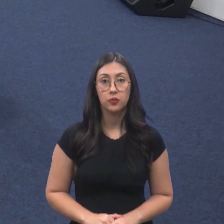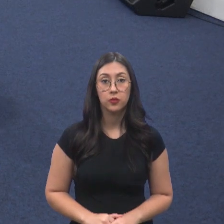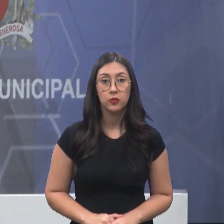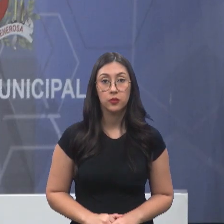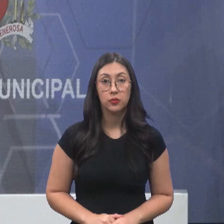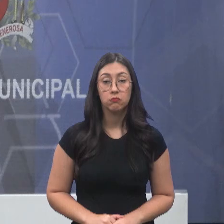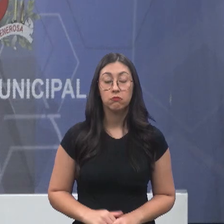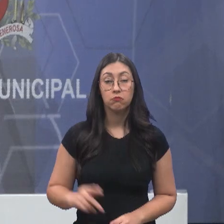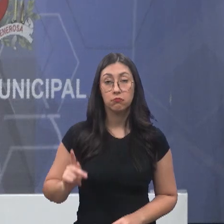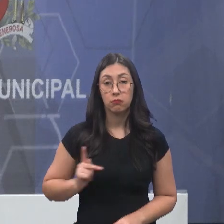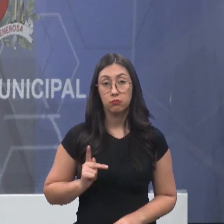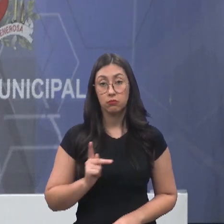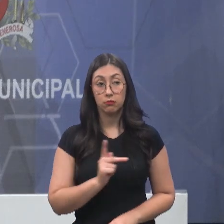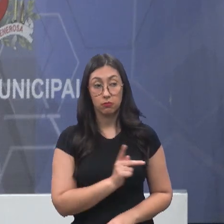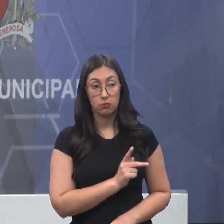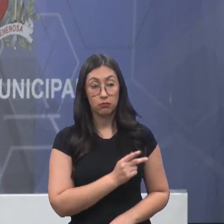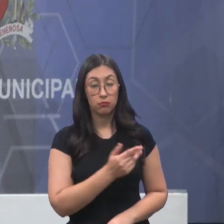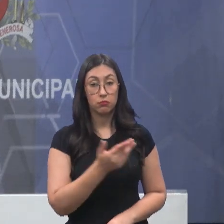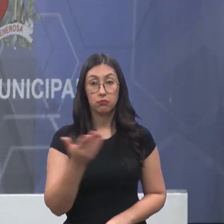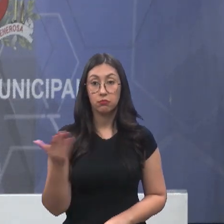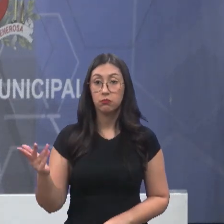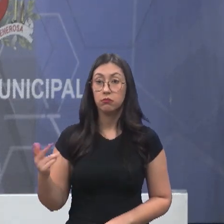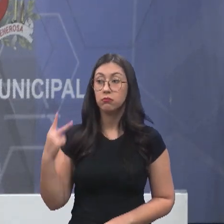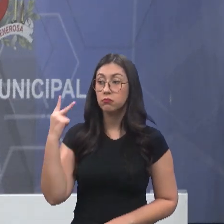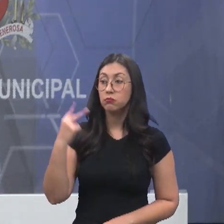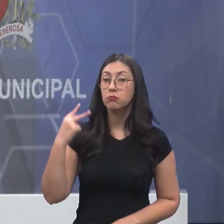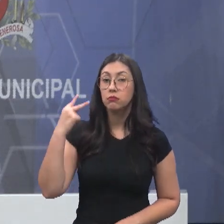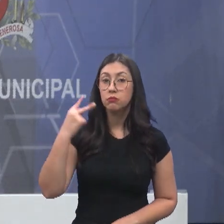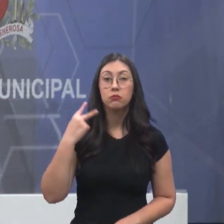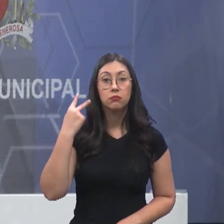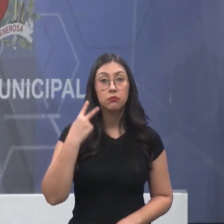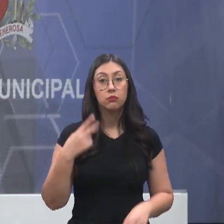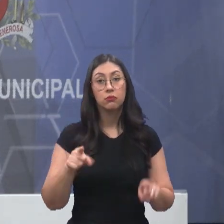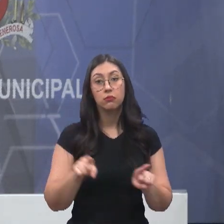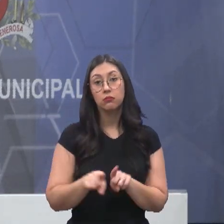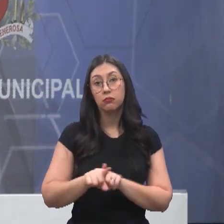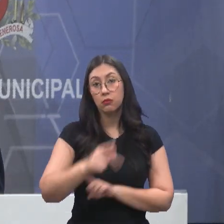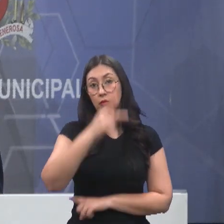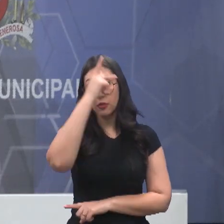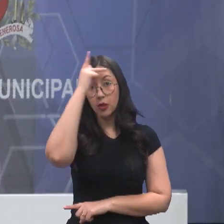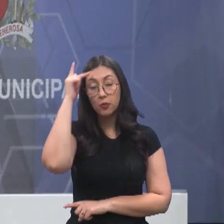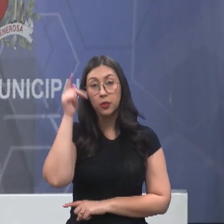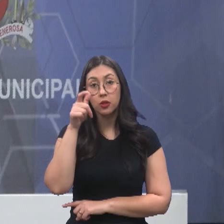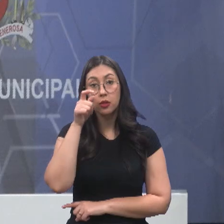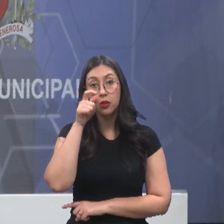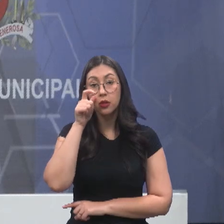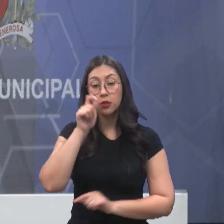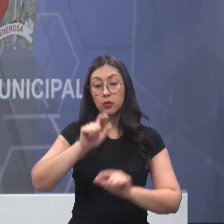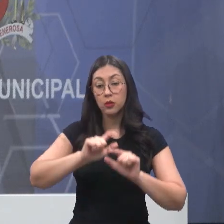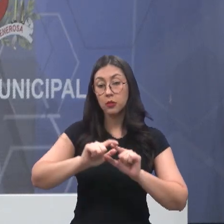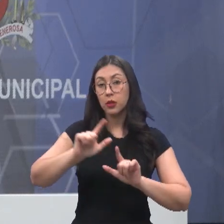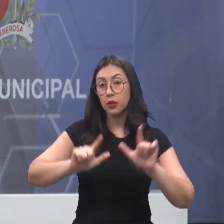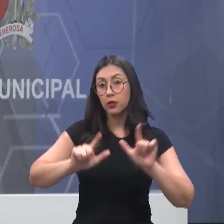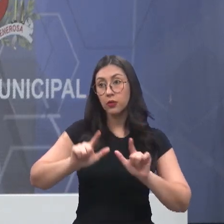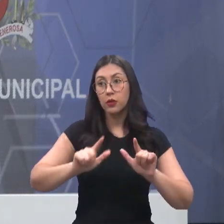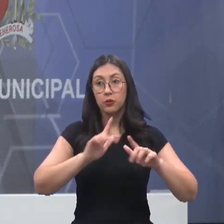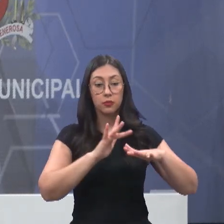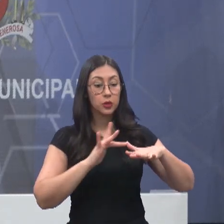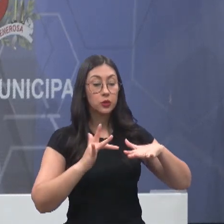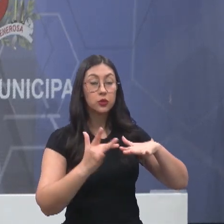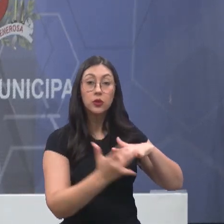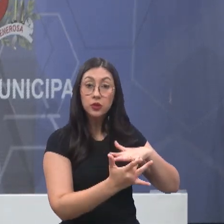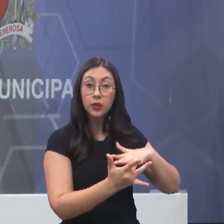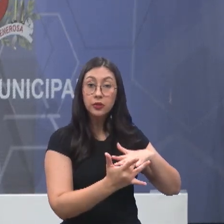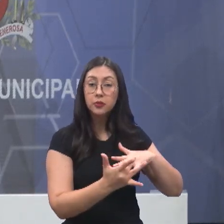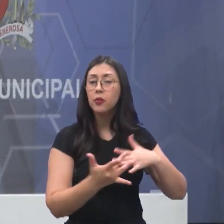Senhor presidente, senhores vereadores e pessoas que nos acompanham através da TV Câmara e das redes sociais. O que eu